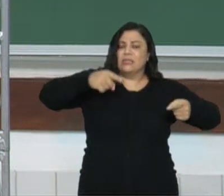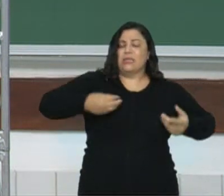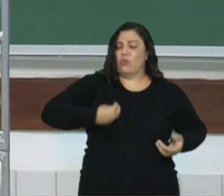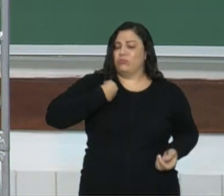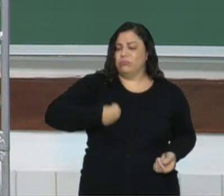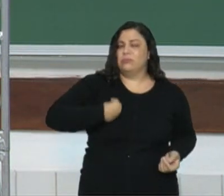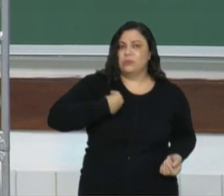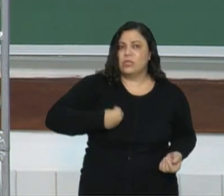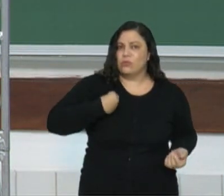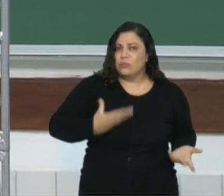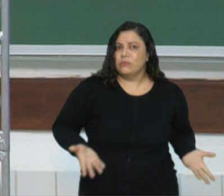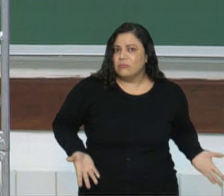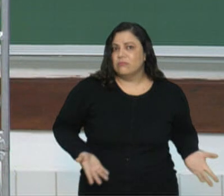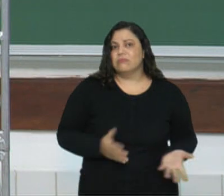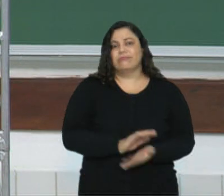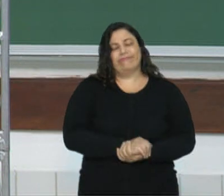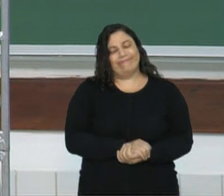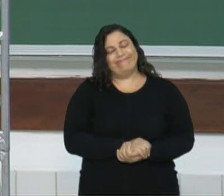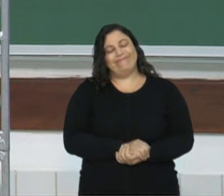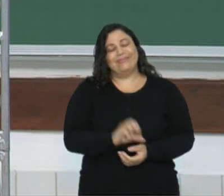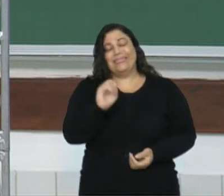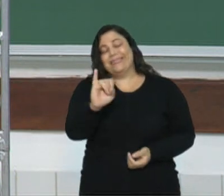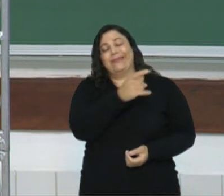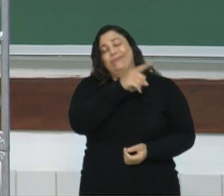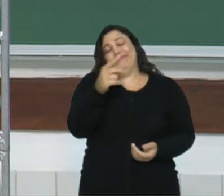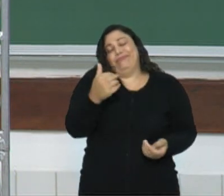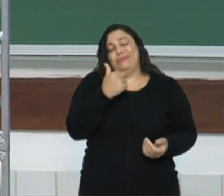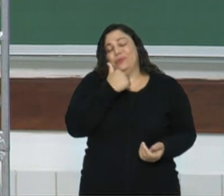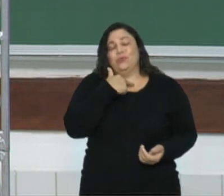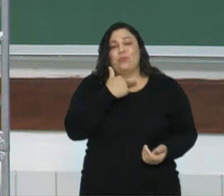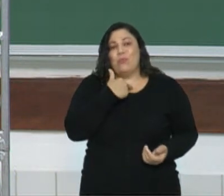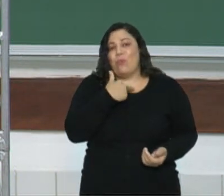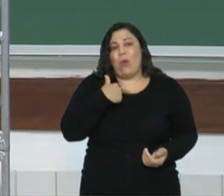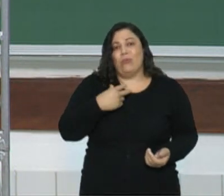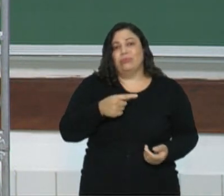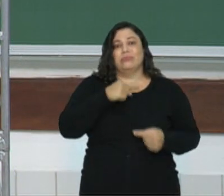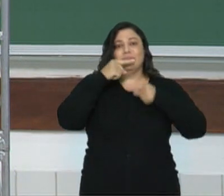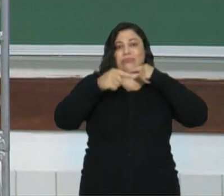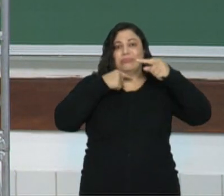um ser que existe. Senão não poderia estar duvidando.